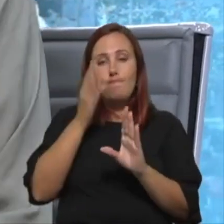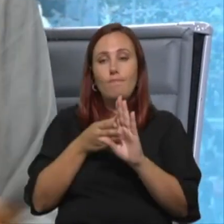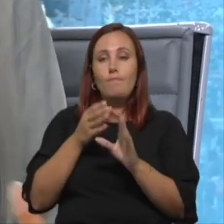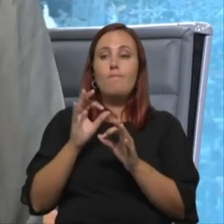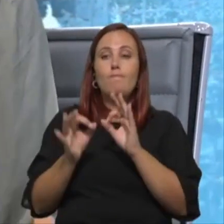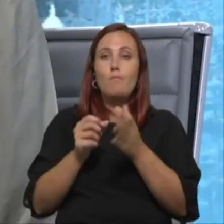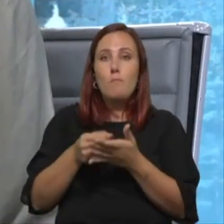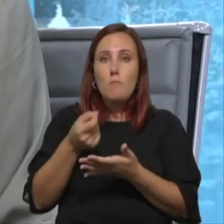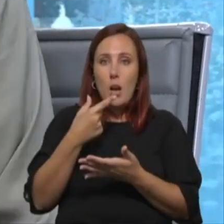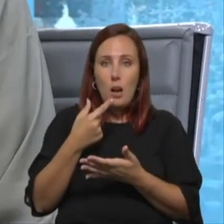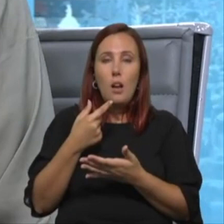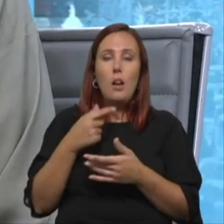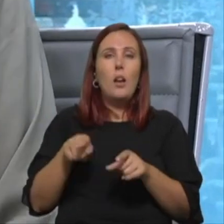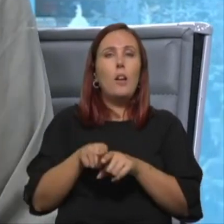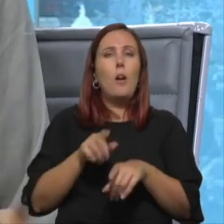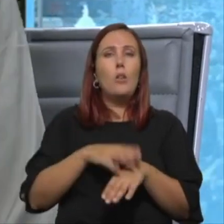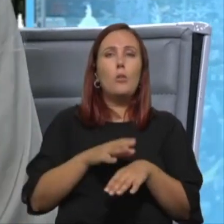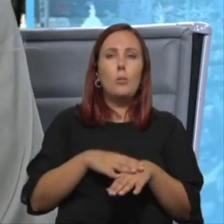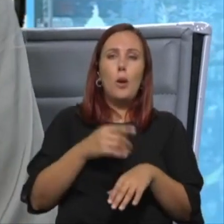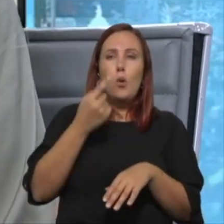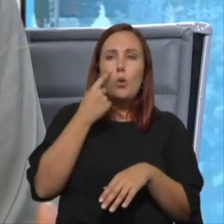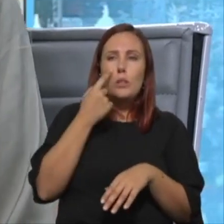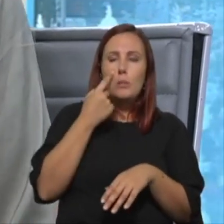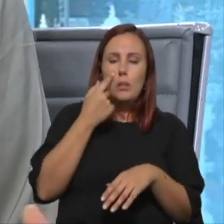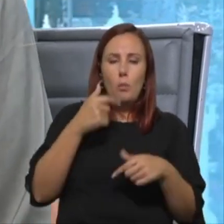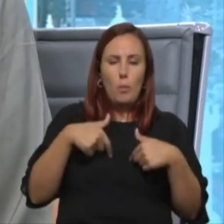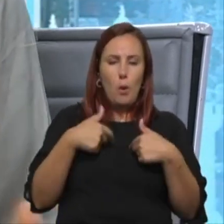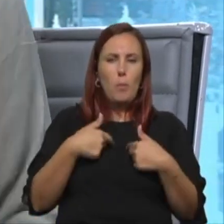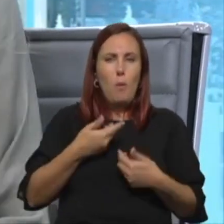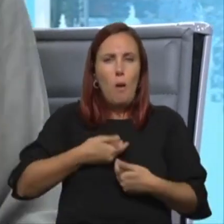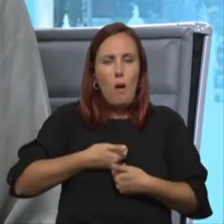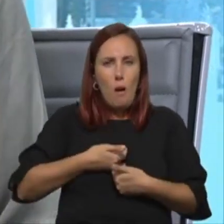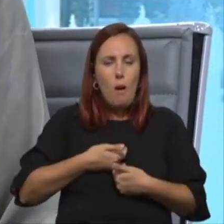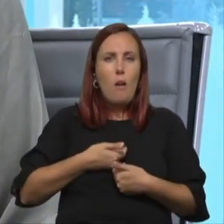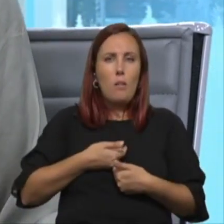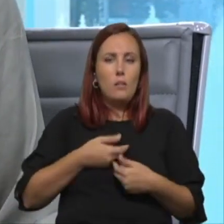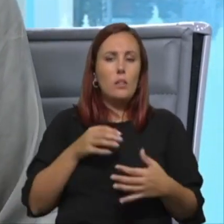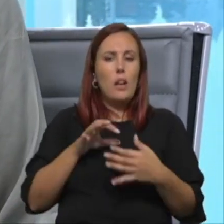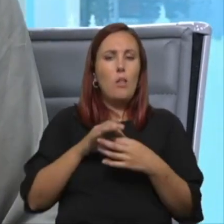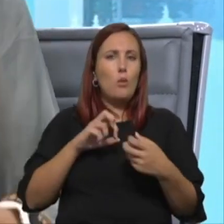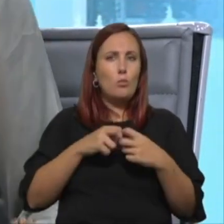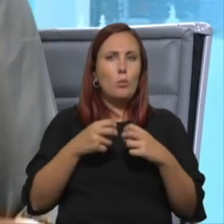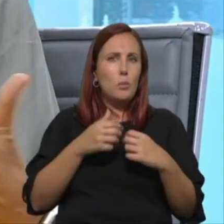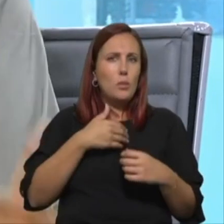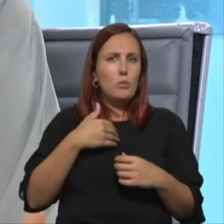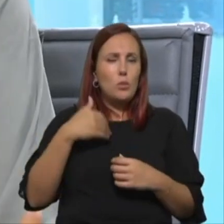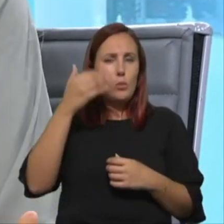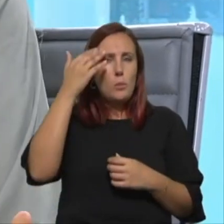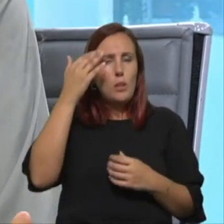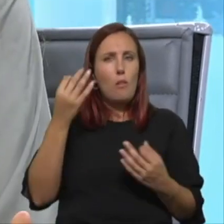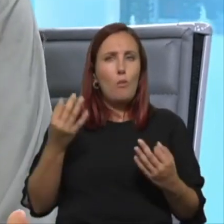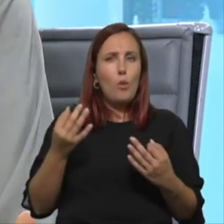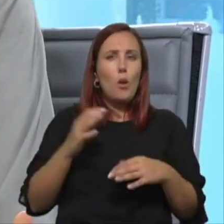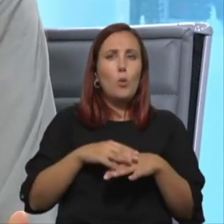um conhecimento, um grau de consciência cada vez maior relativamente a estas problemáticas, né, que faz com que toda esta